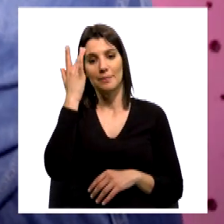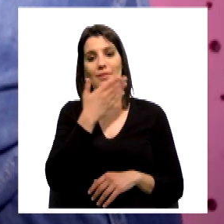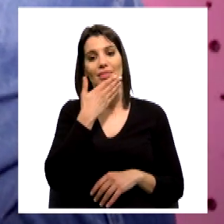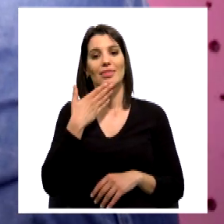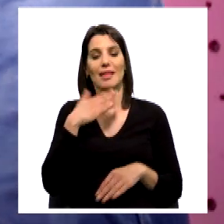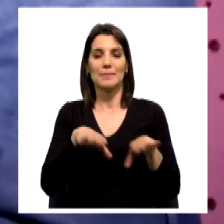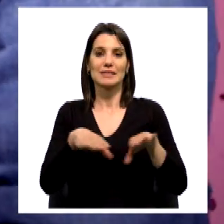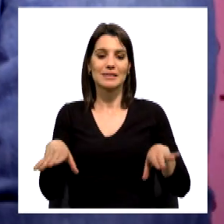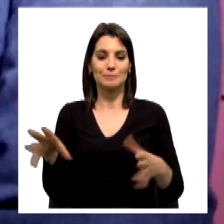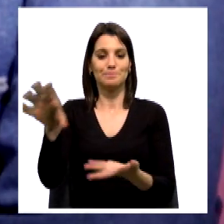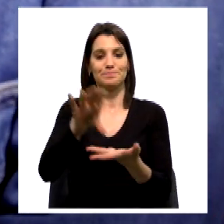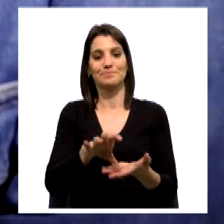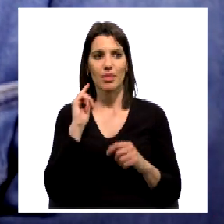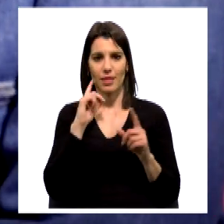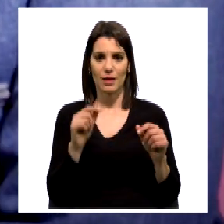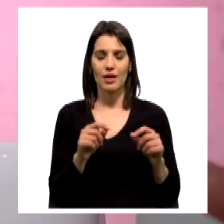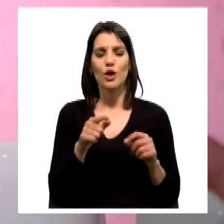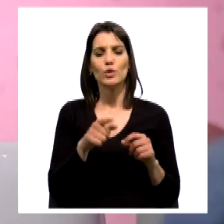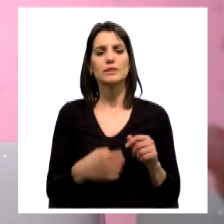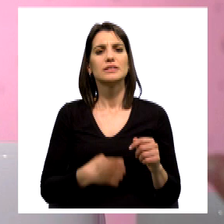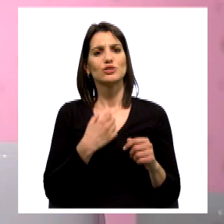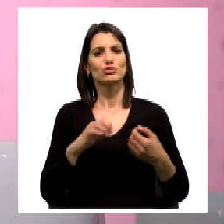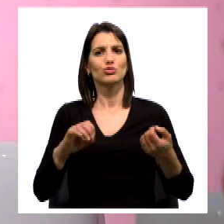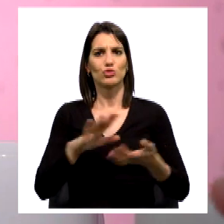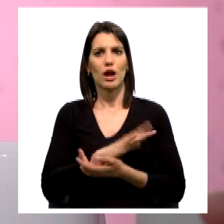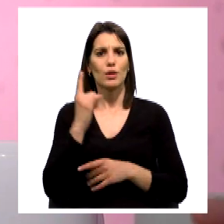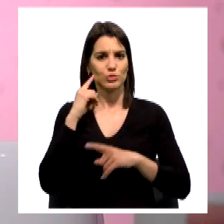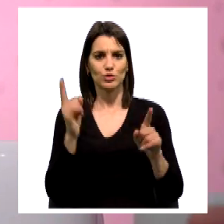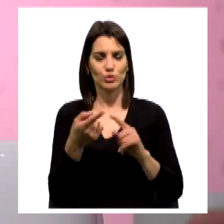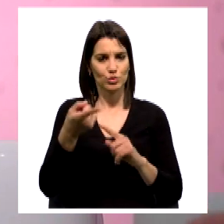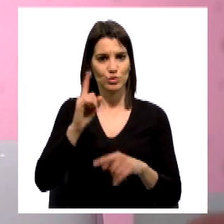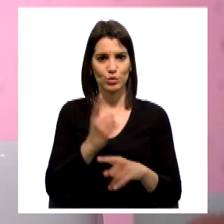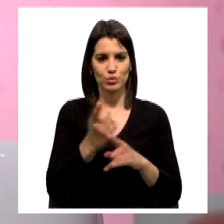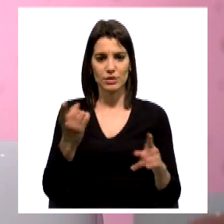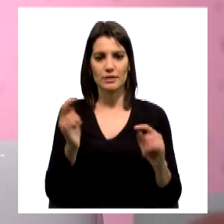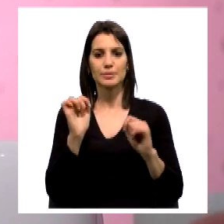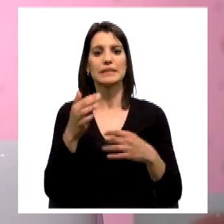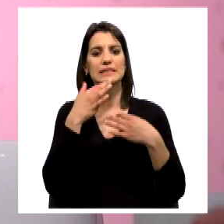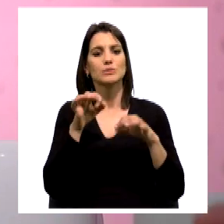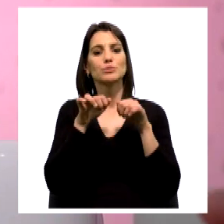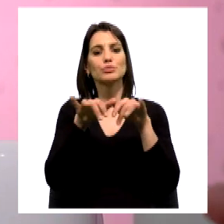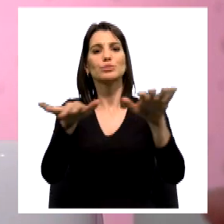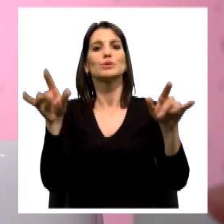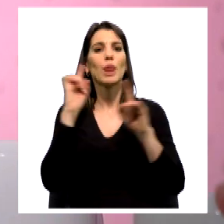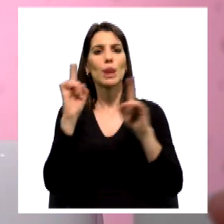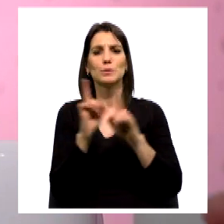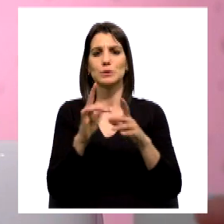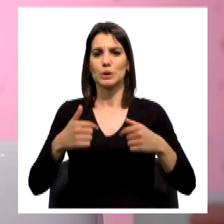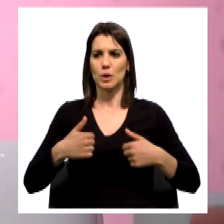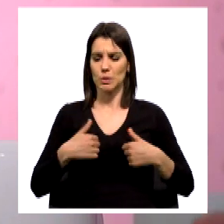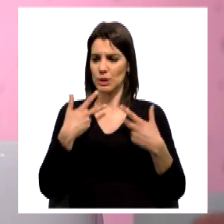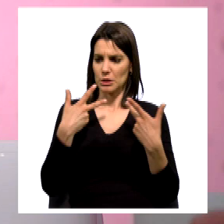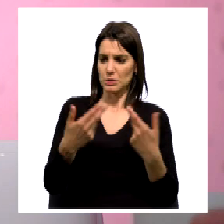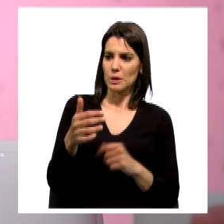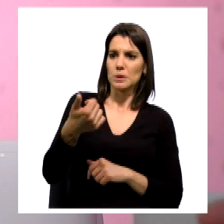mais prático também para colocar em cima de uma mesa. Tu não te consideras jornalista de música porque dizes que és um simples divulgador musical e que não tens